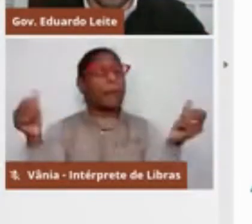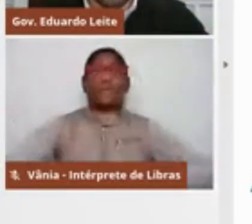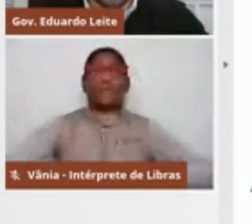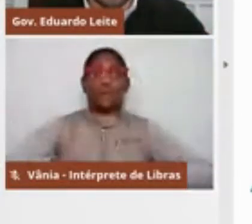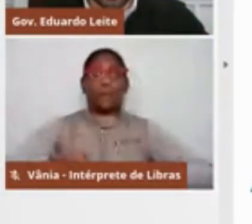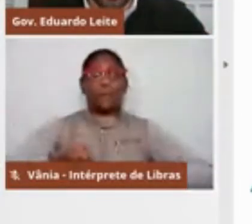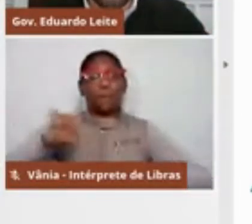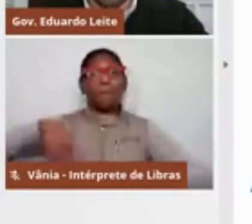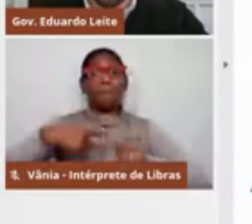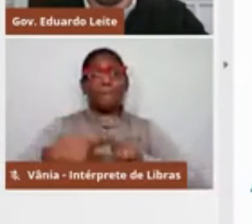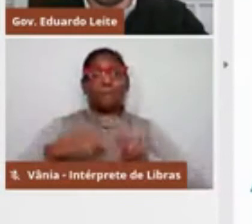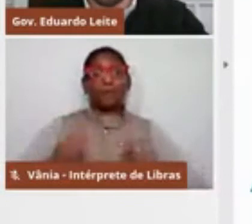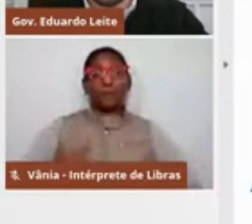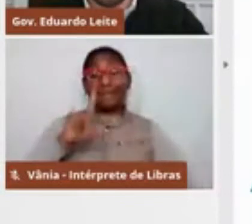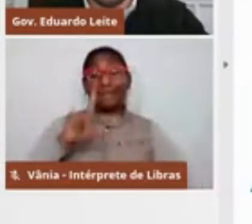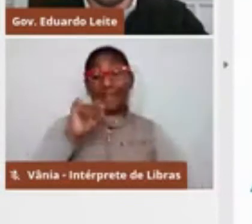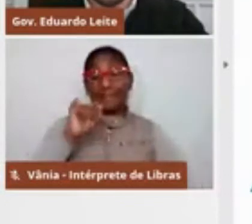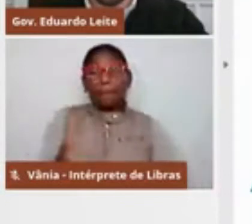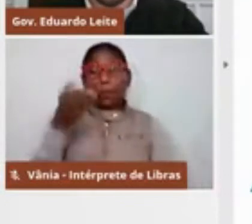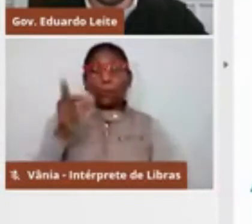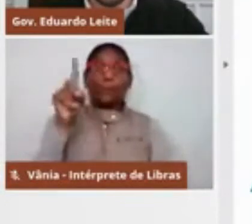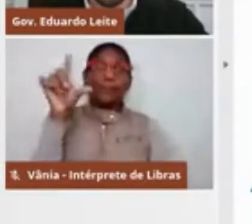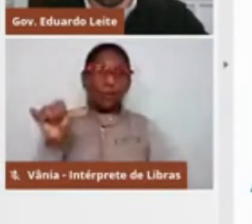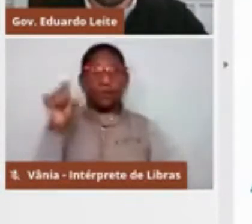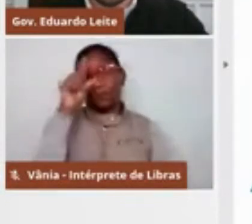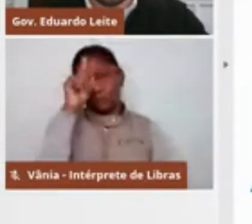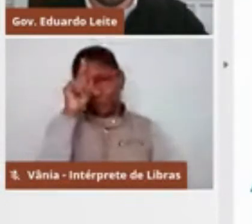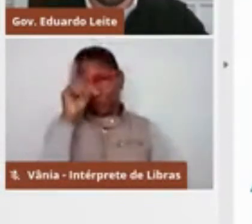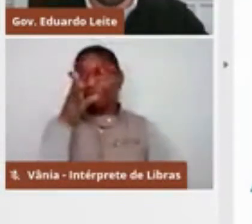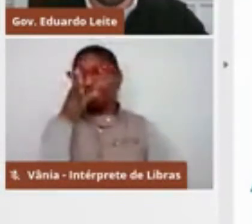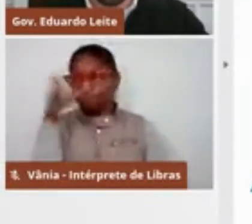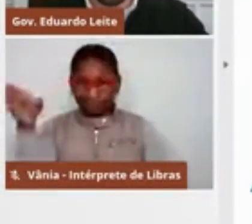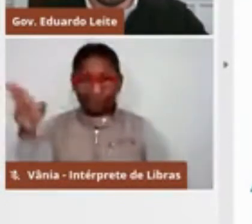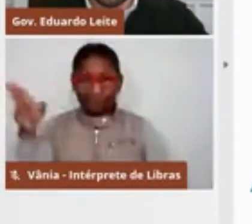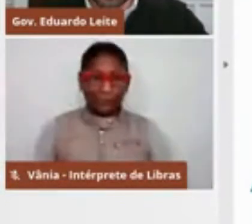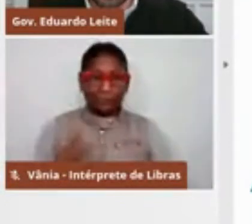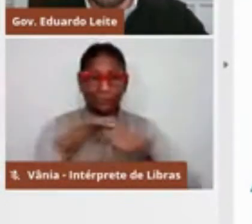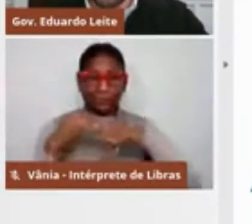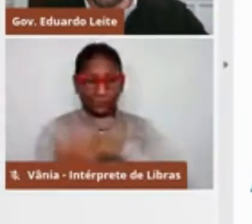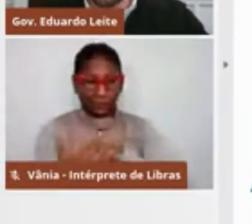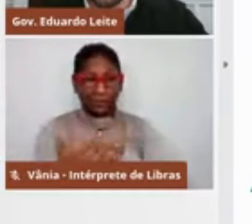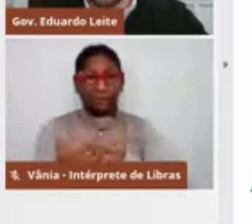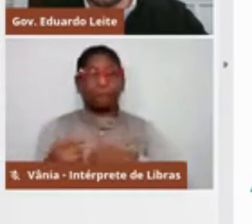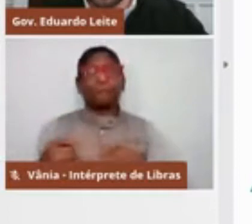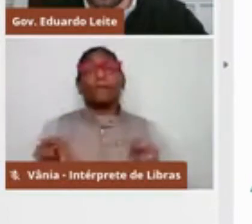internações, de 10 para 19 hospitalizações na região. O número de ativos em relação a recuperados se mantém no